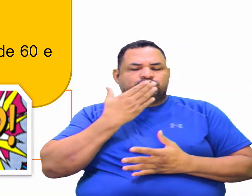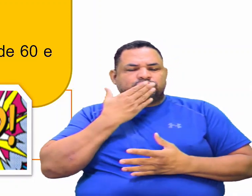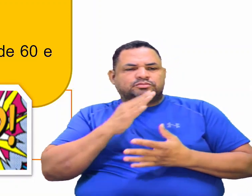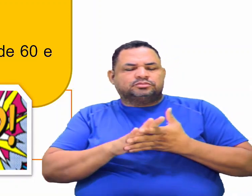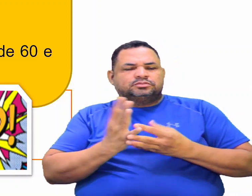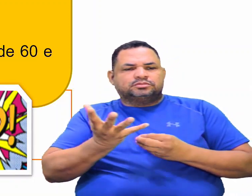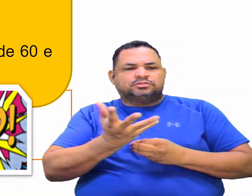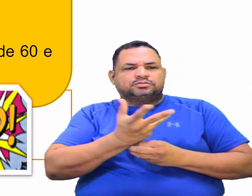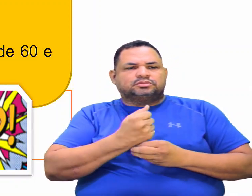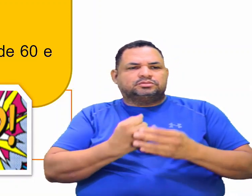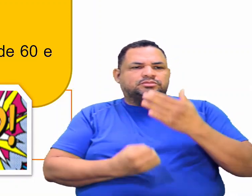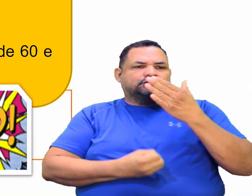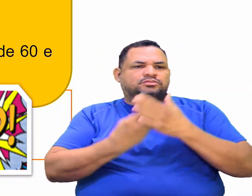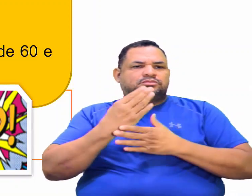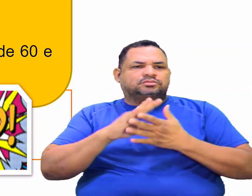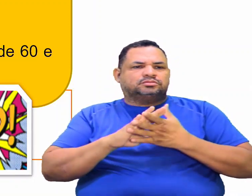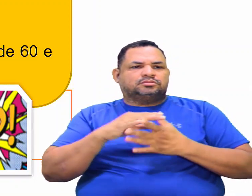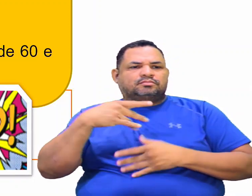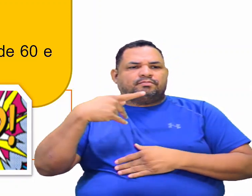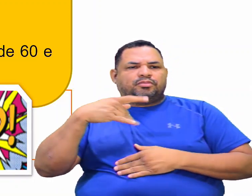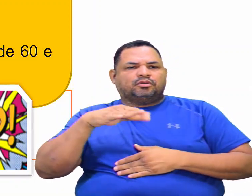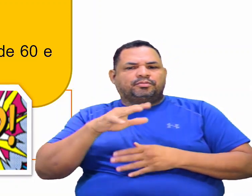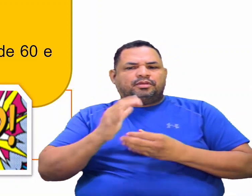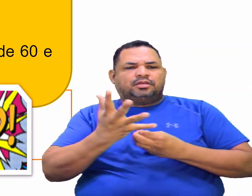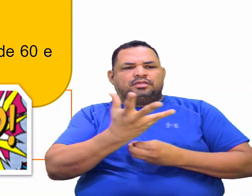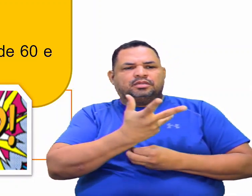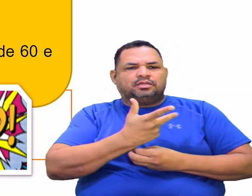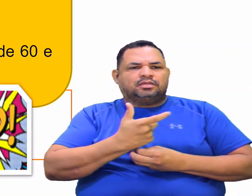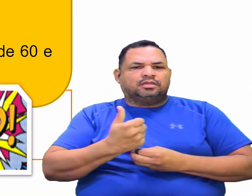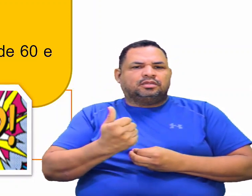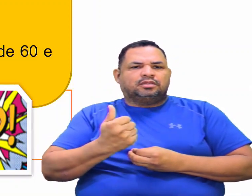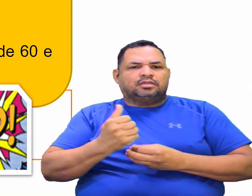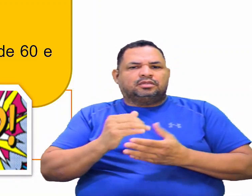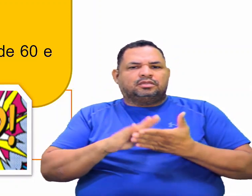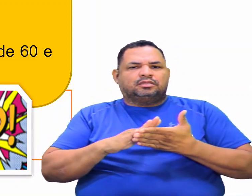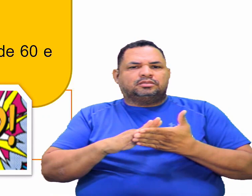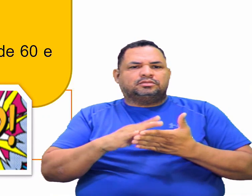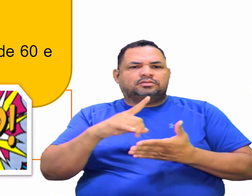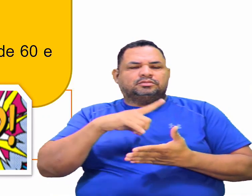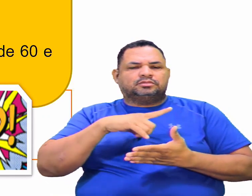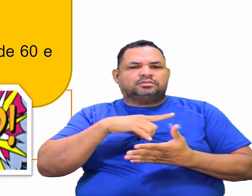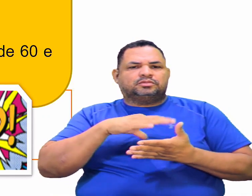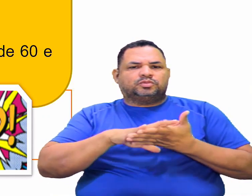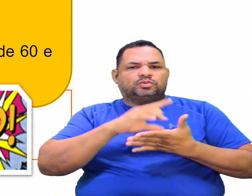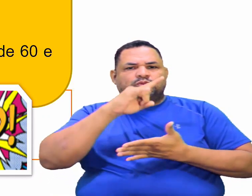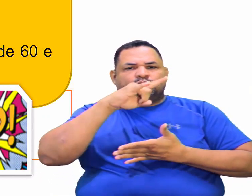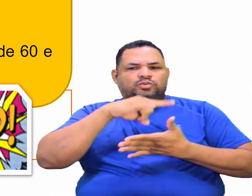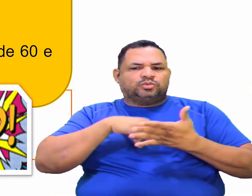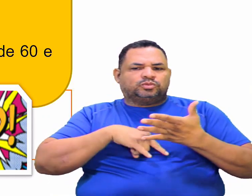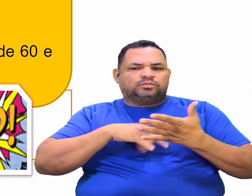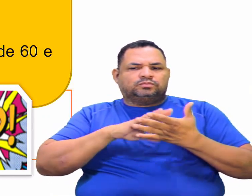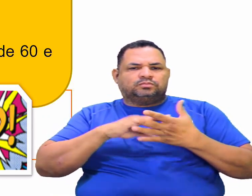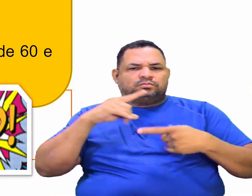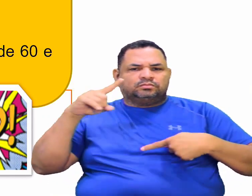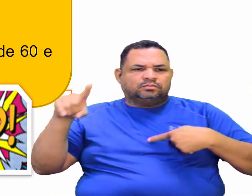pop arte eh a pop arte ela ela atém-se a documentação